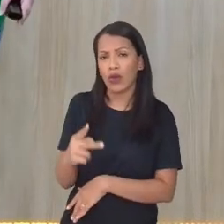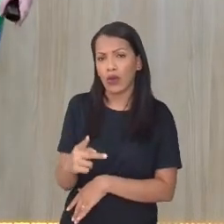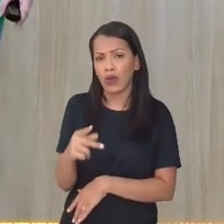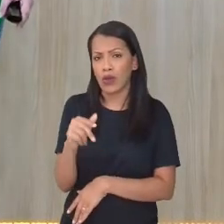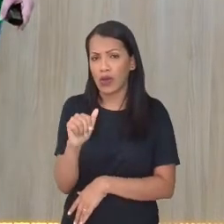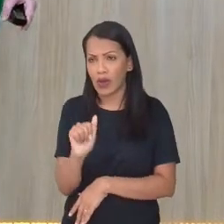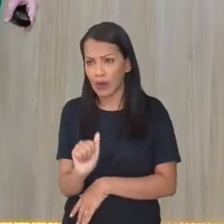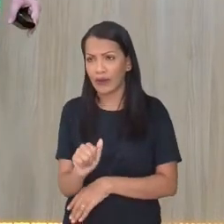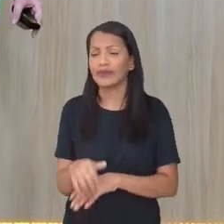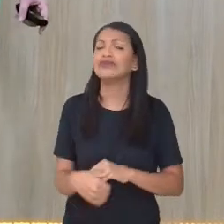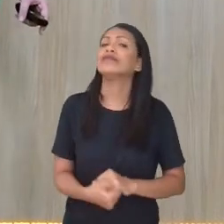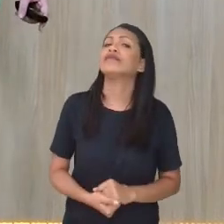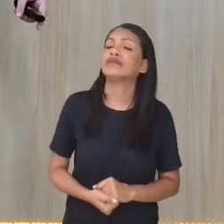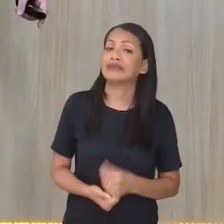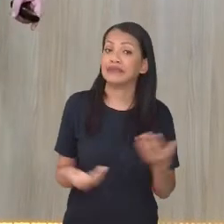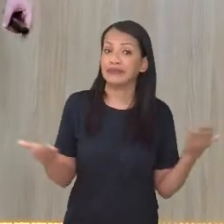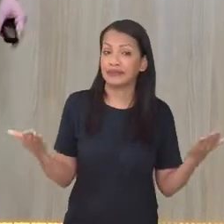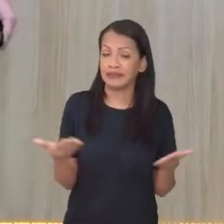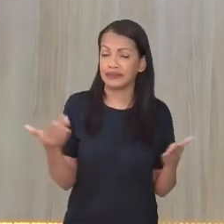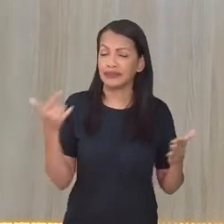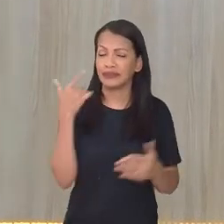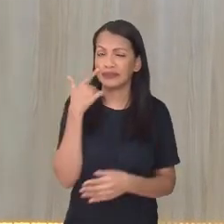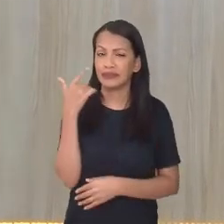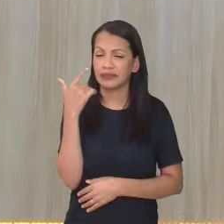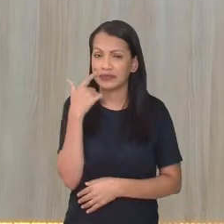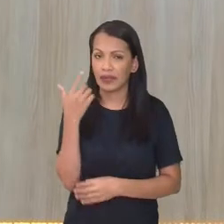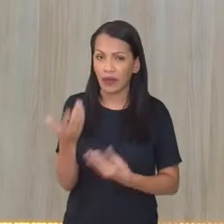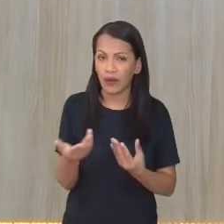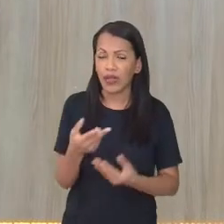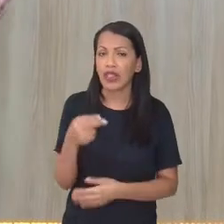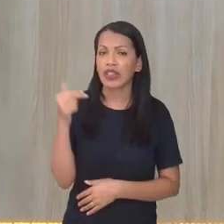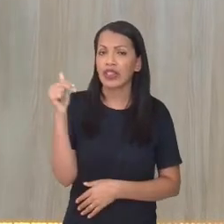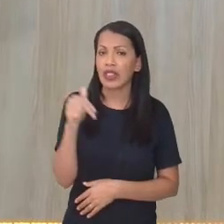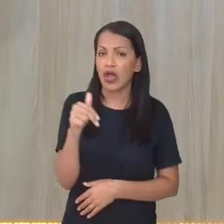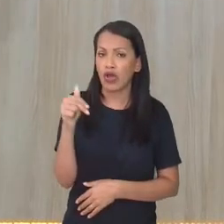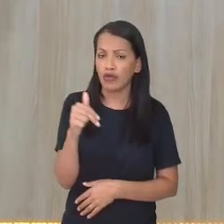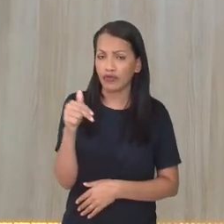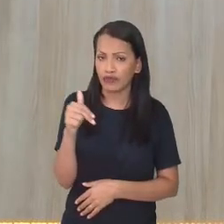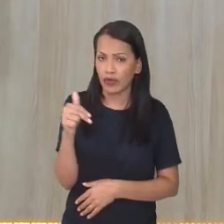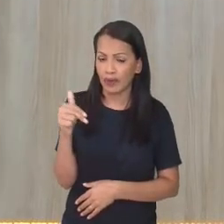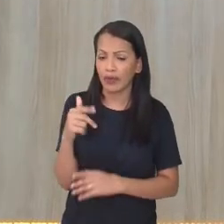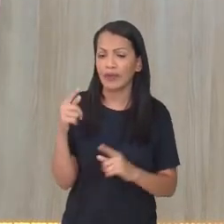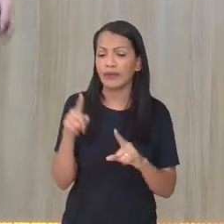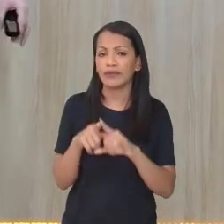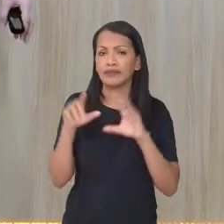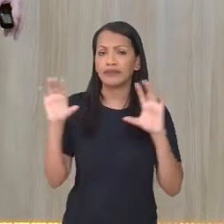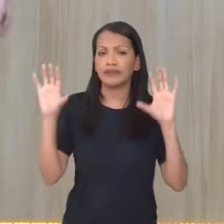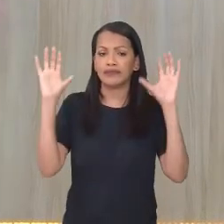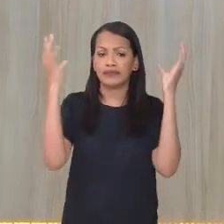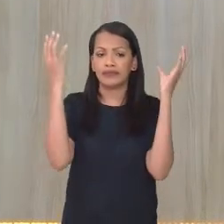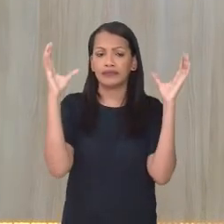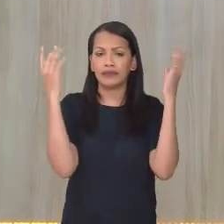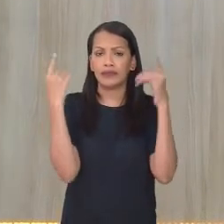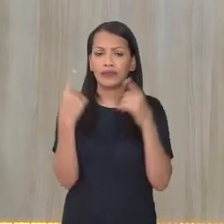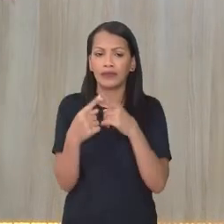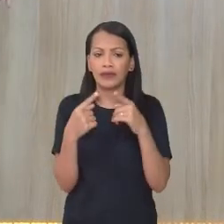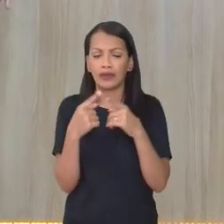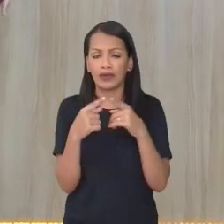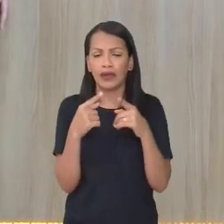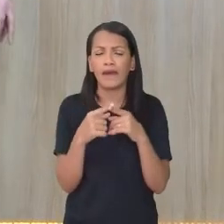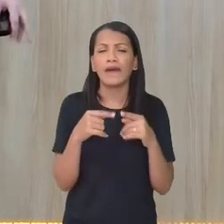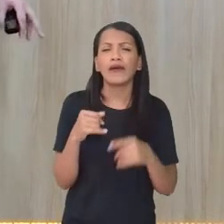meio do ano, né? Vai ser mais para frente. Isso tem a ver com o clima, porque lá em junho é